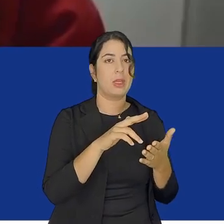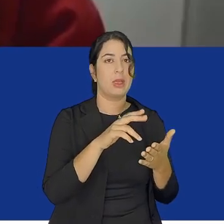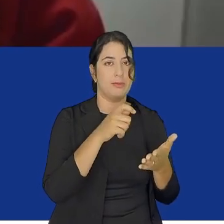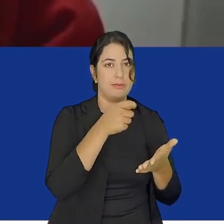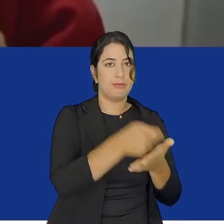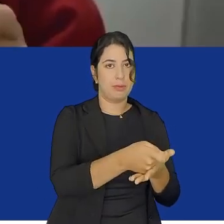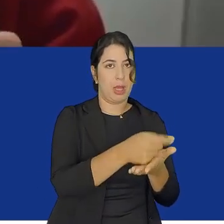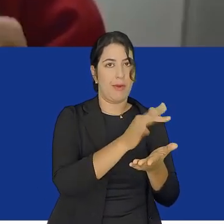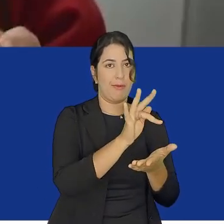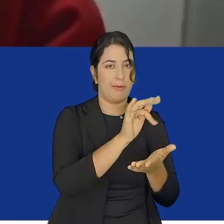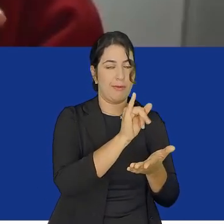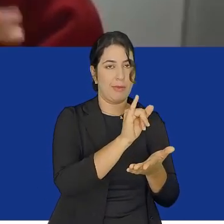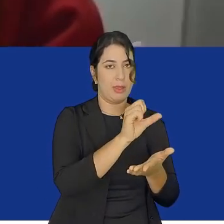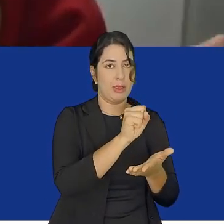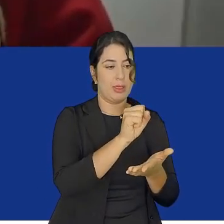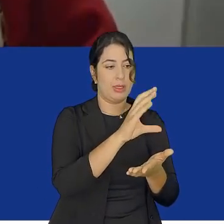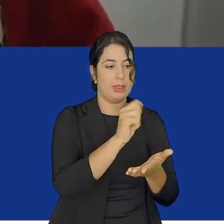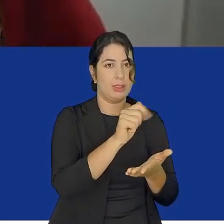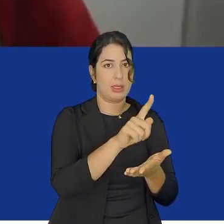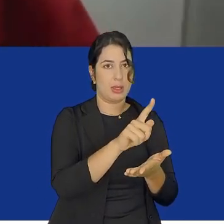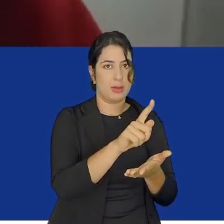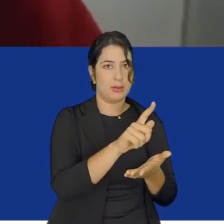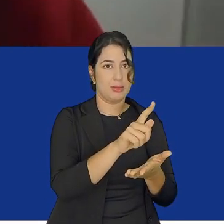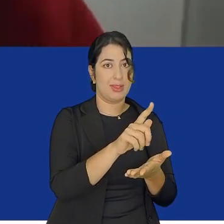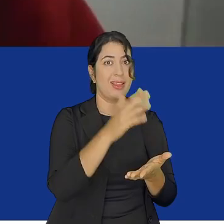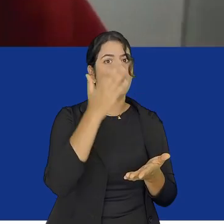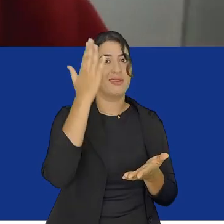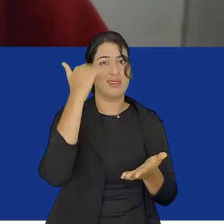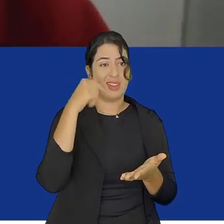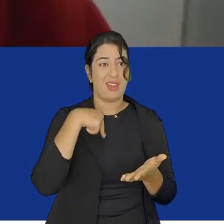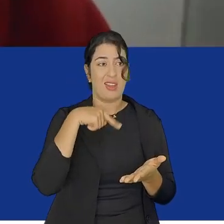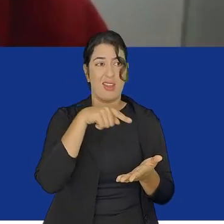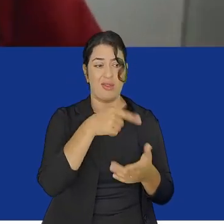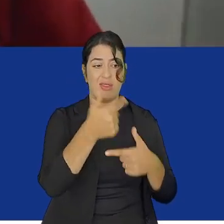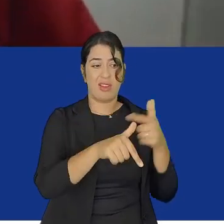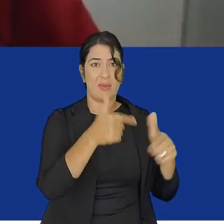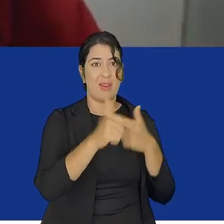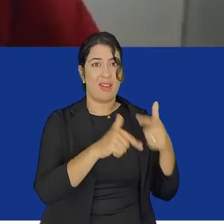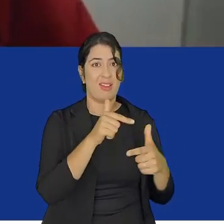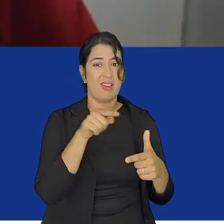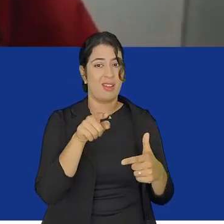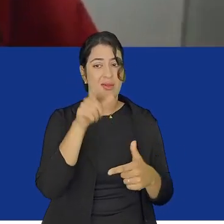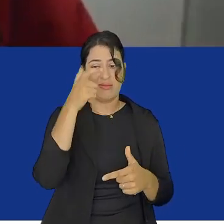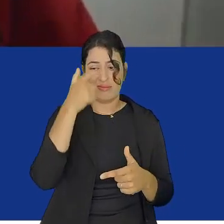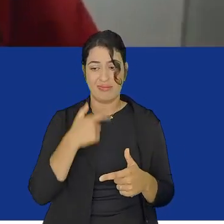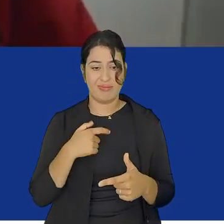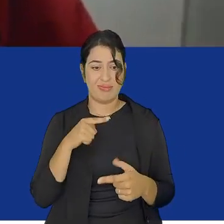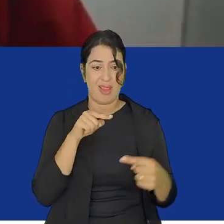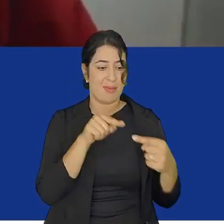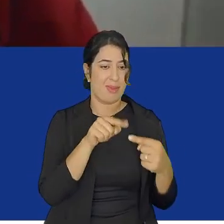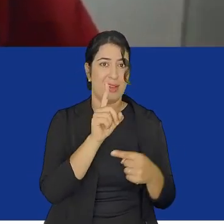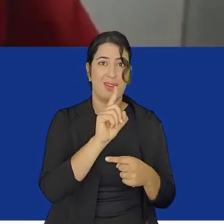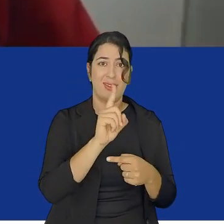soube que ali era o pior lugar que a justiça podia ter me colocado. Eu não tenho perfil para esse